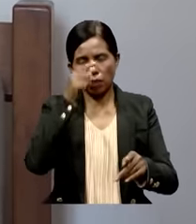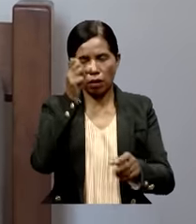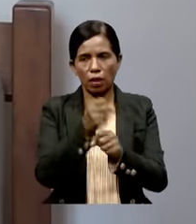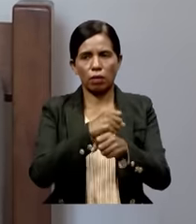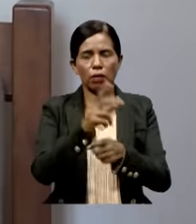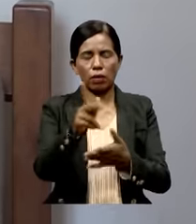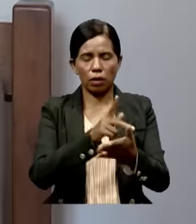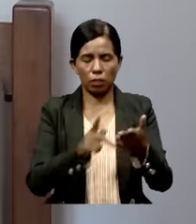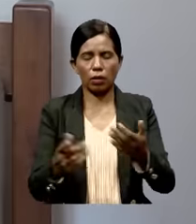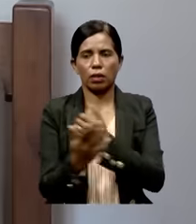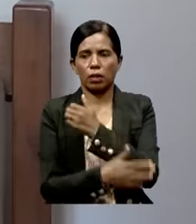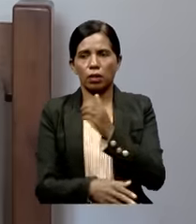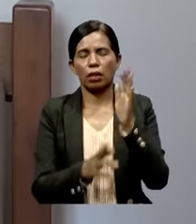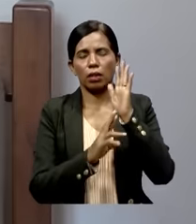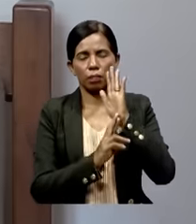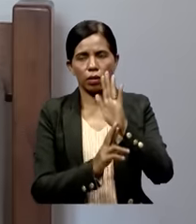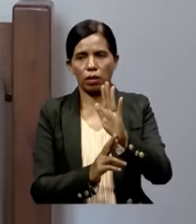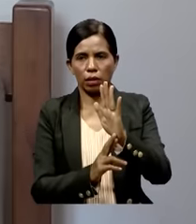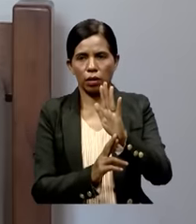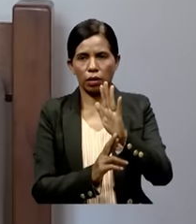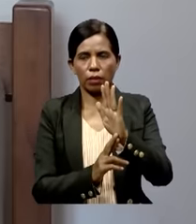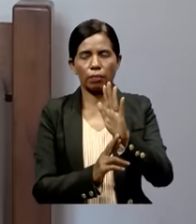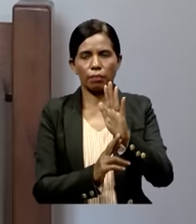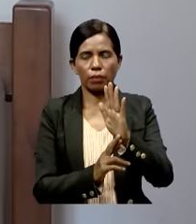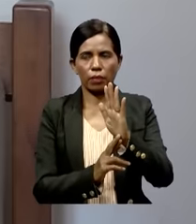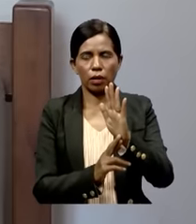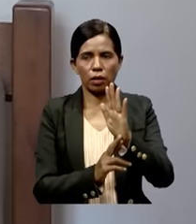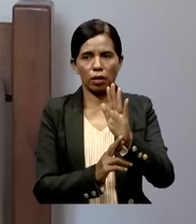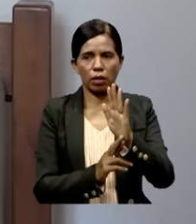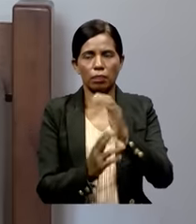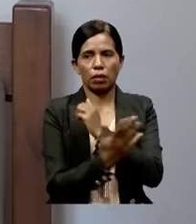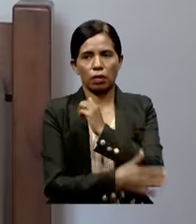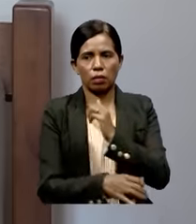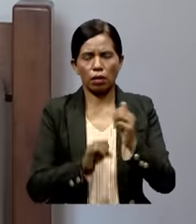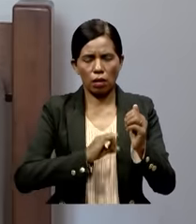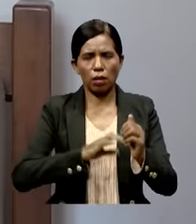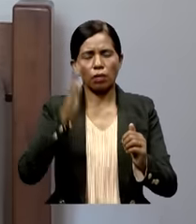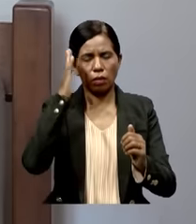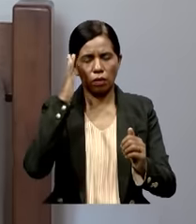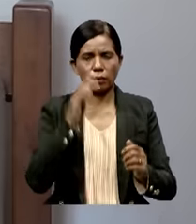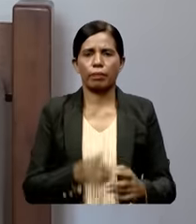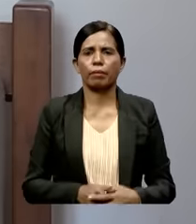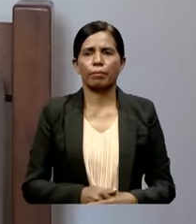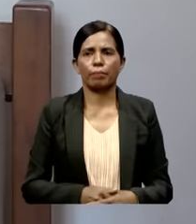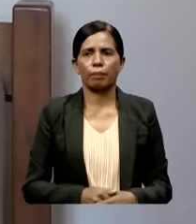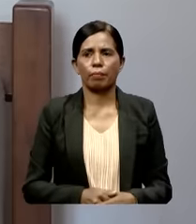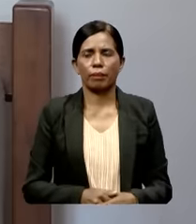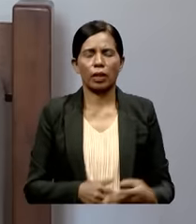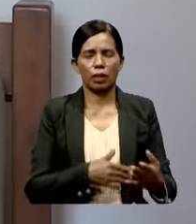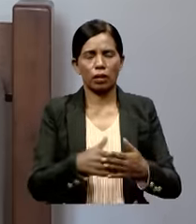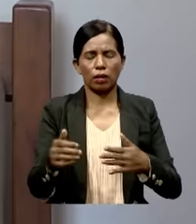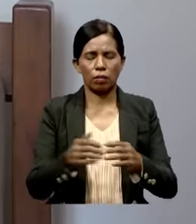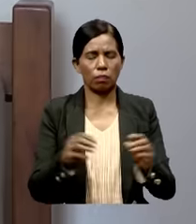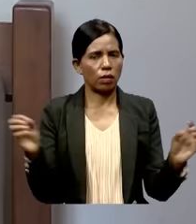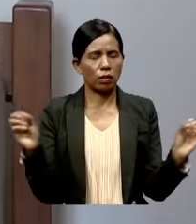nia rai rasi, depois representa nia rai. Ao anoi, né? Dalar uma